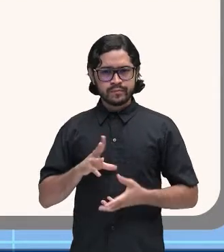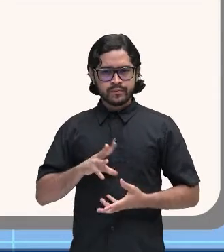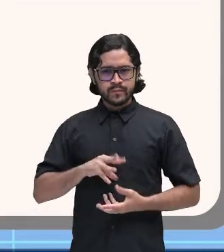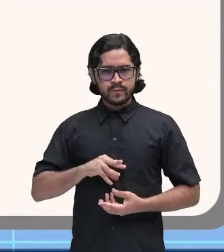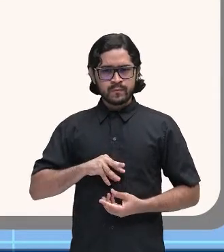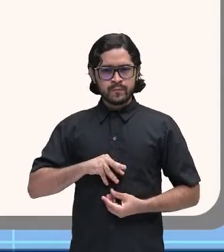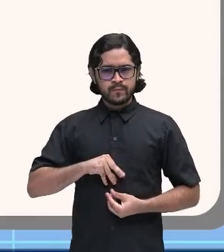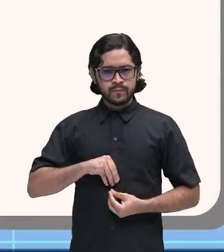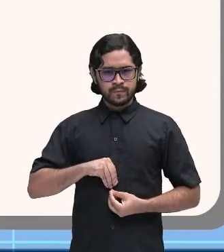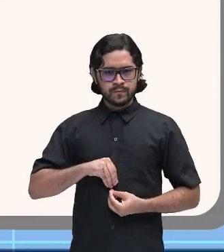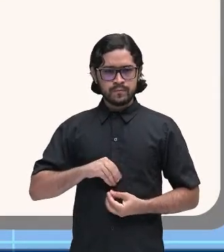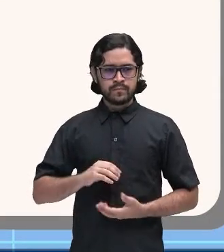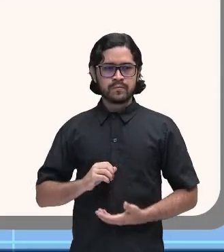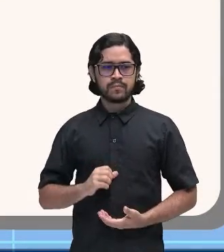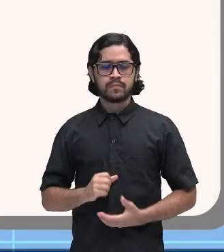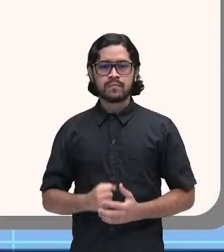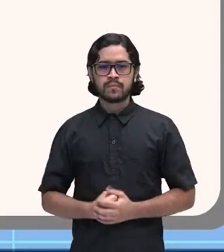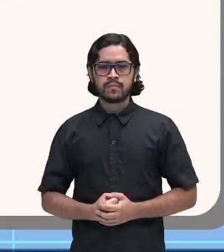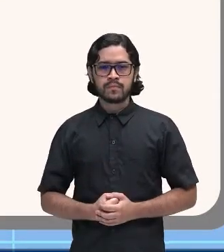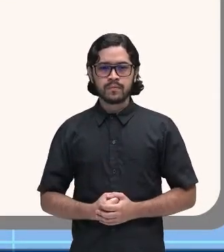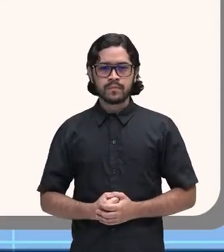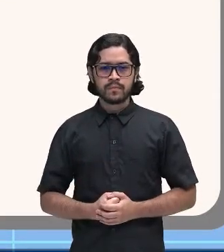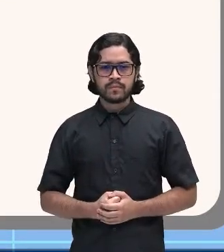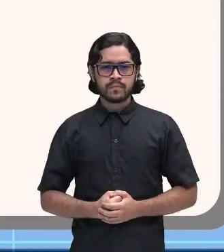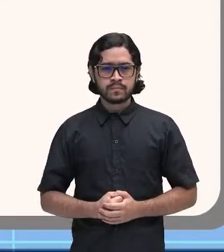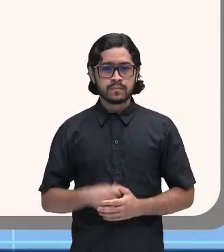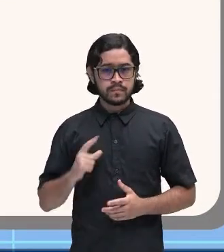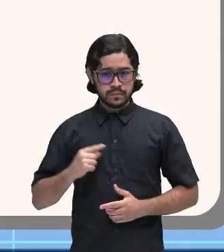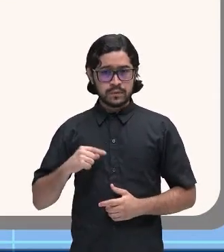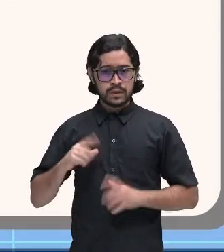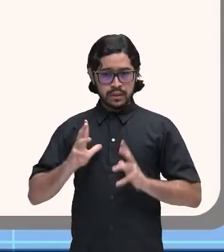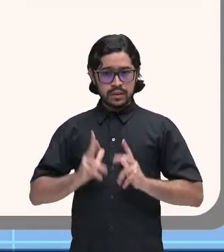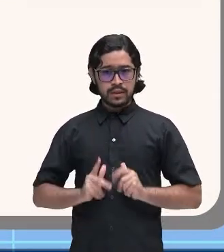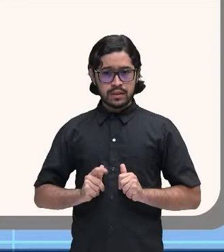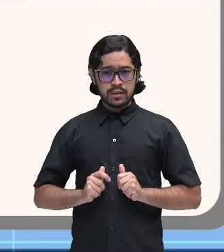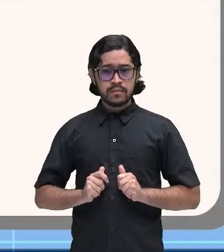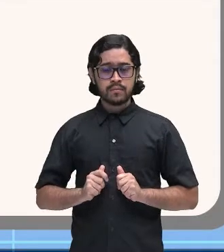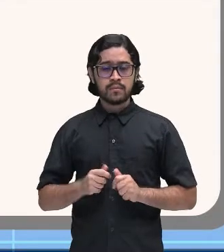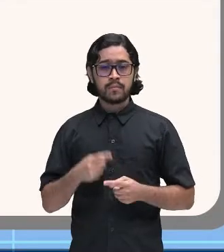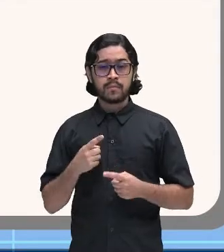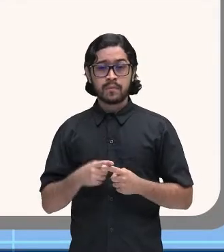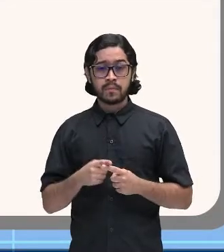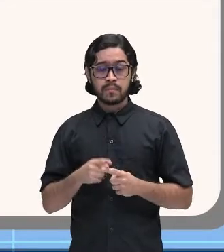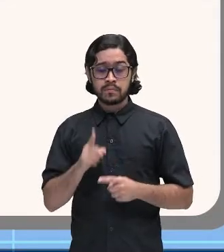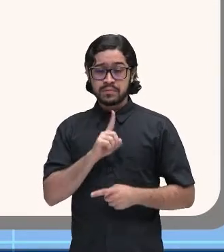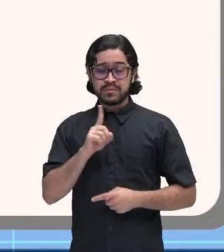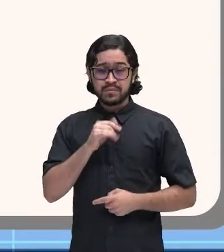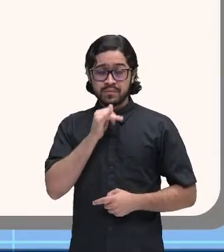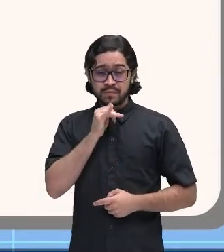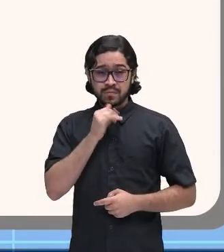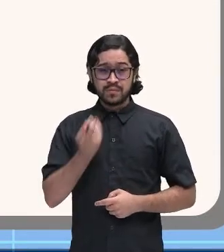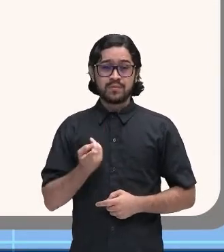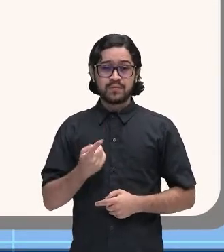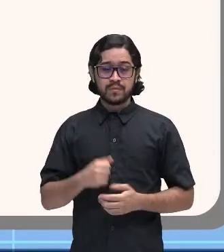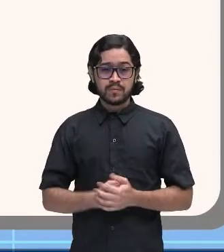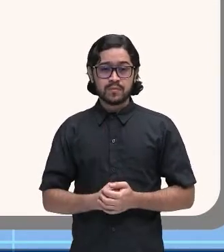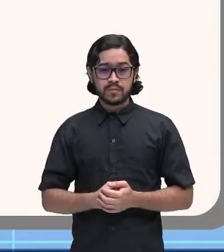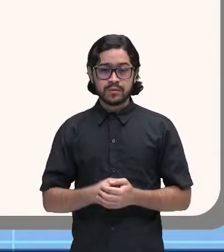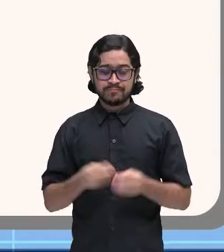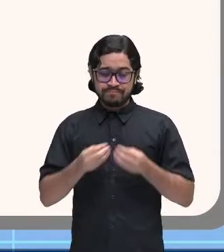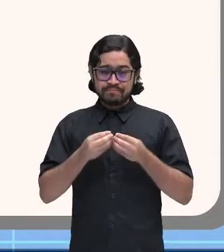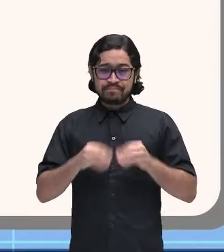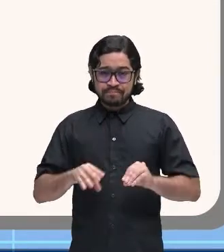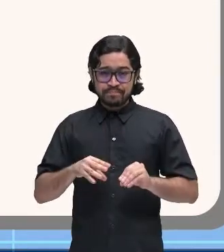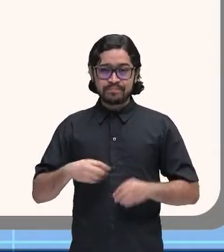né? E essa ação antisséptica, gente, é para que não aconteça a putrefação do alimento, tá? Então, para